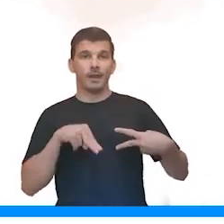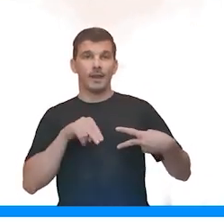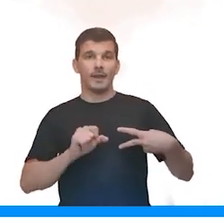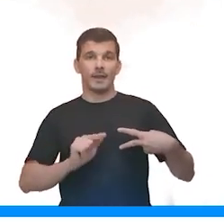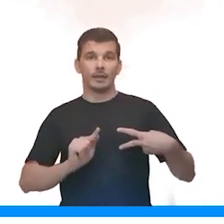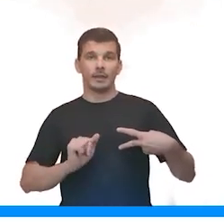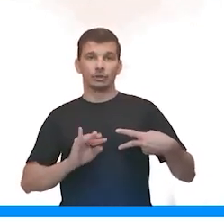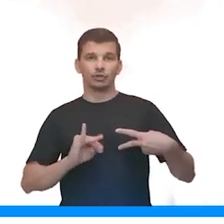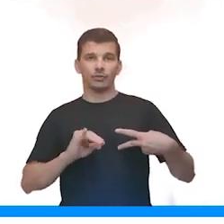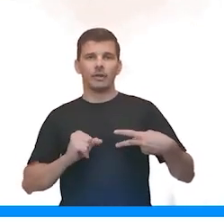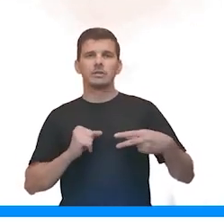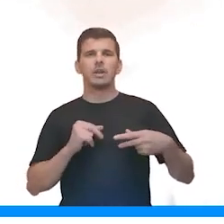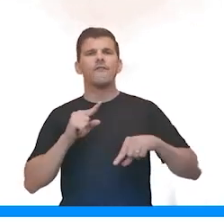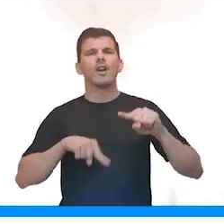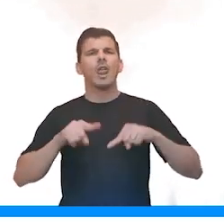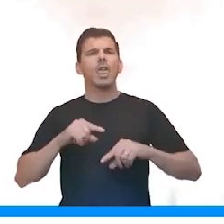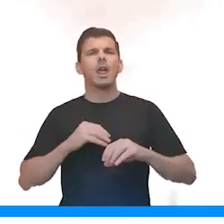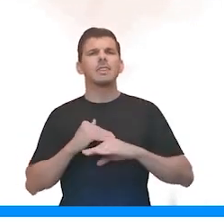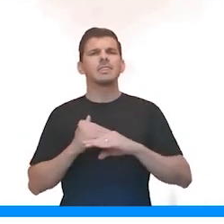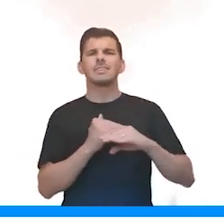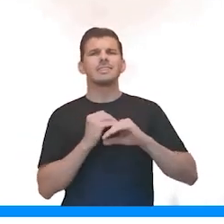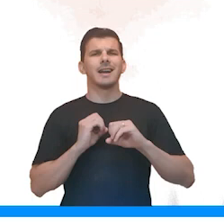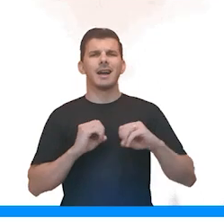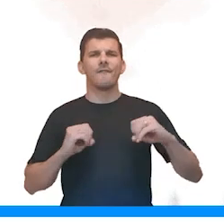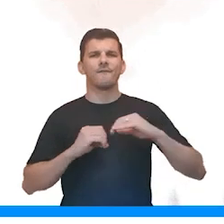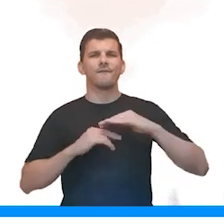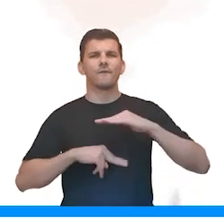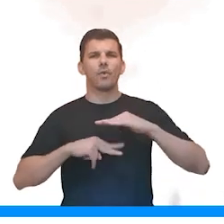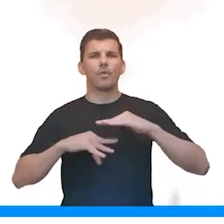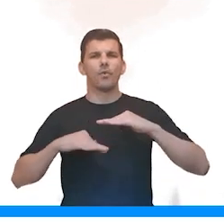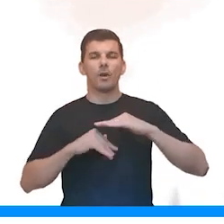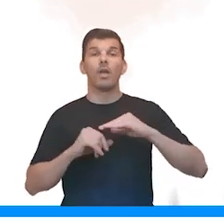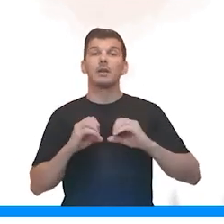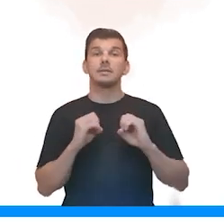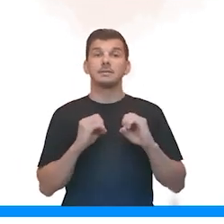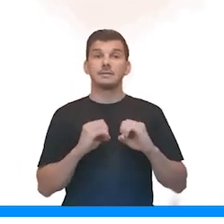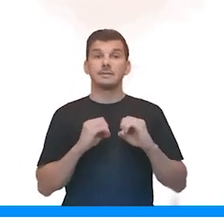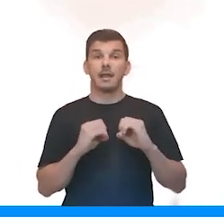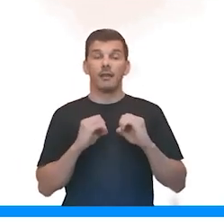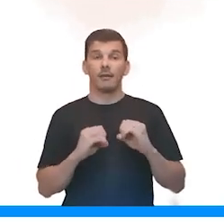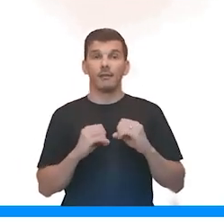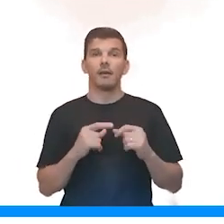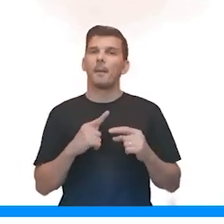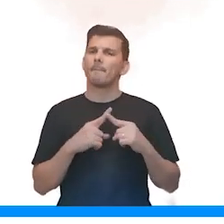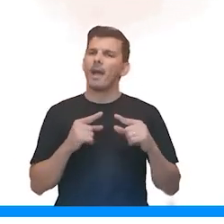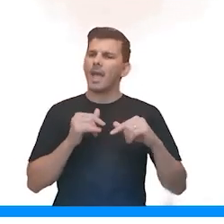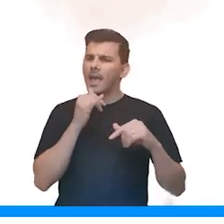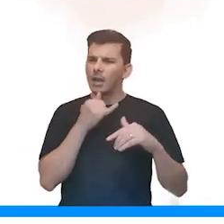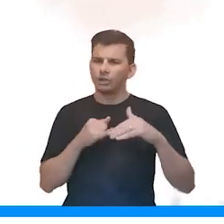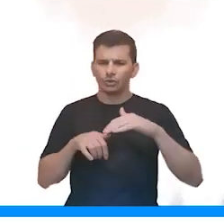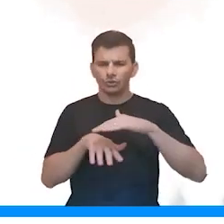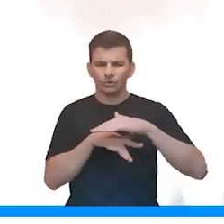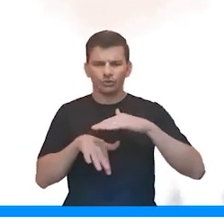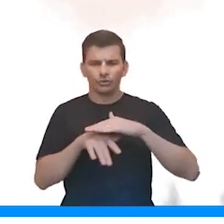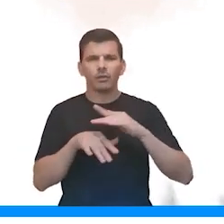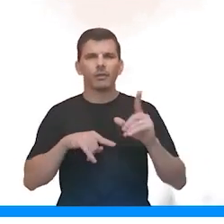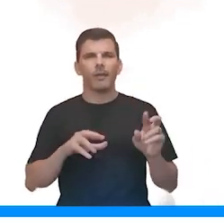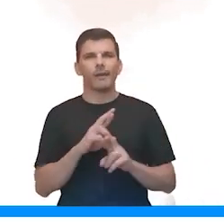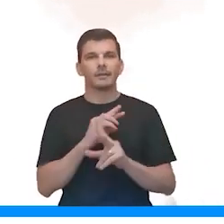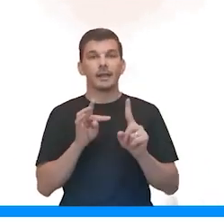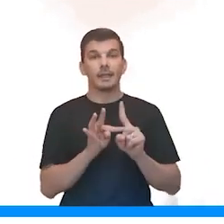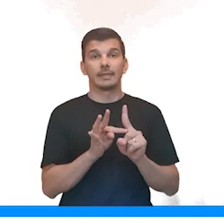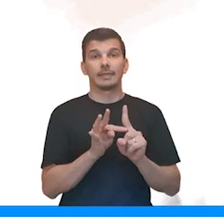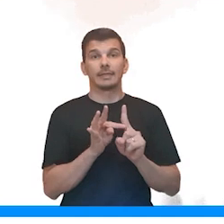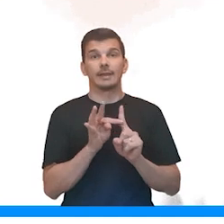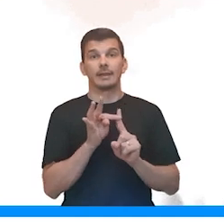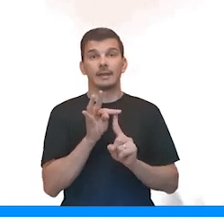interna, a variação é negativa. E quando ele não varia a energia interna, não tem variação, vale zero. Só que a energia interna está ligada com